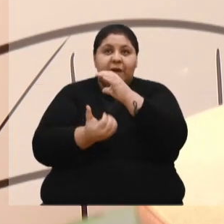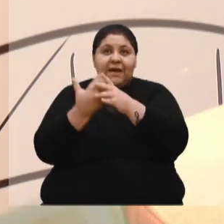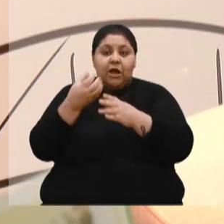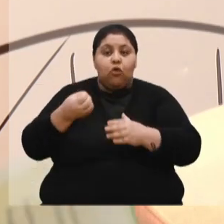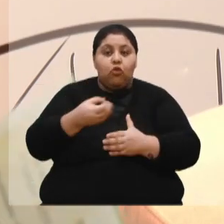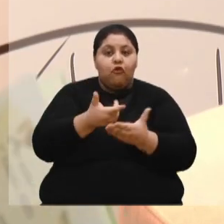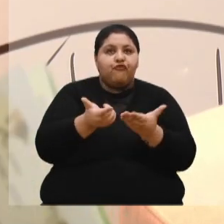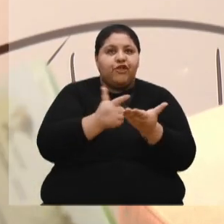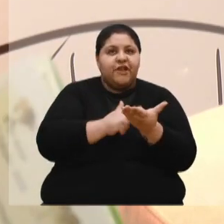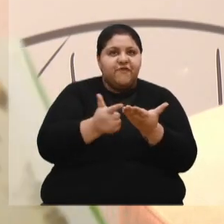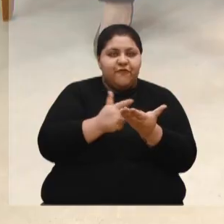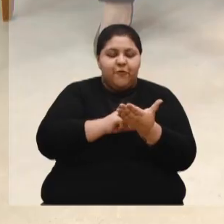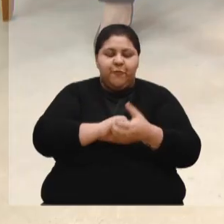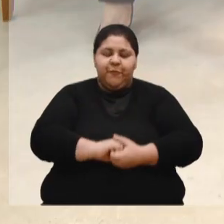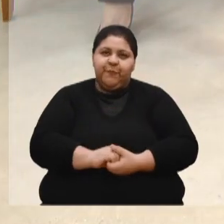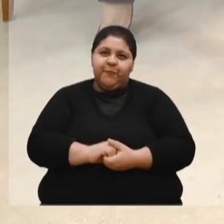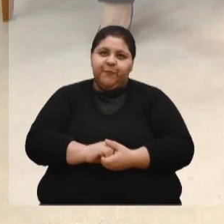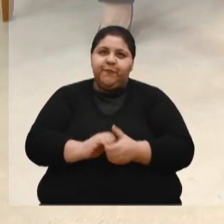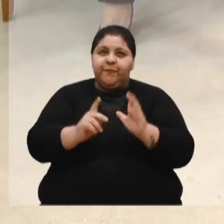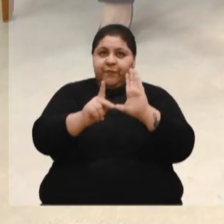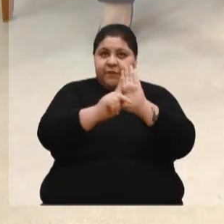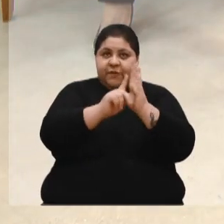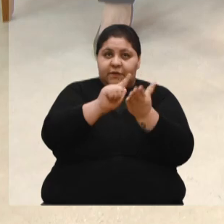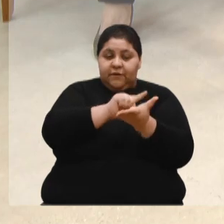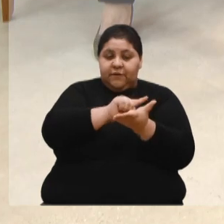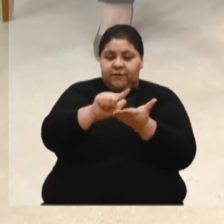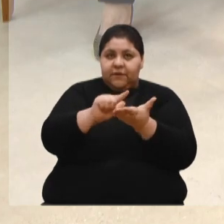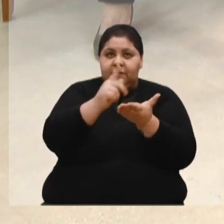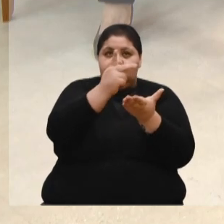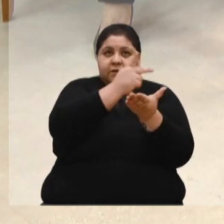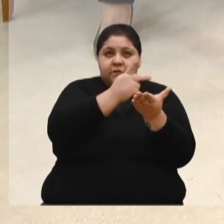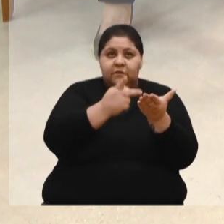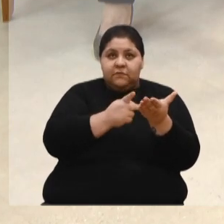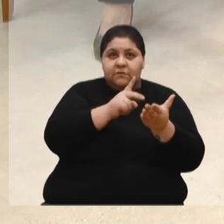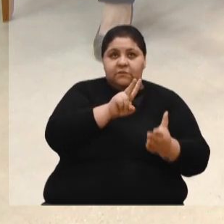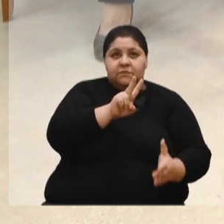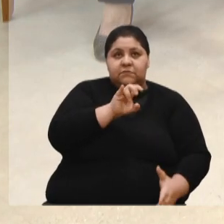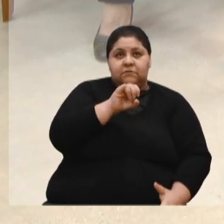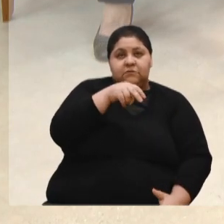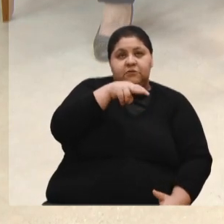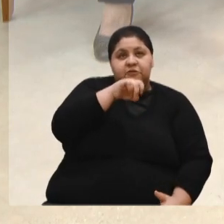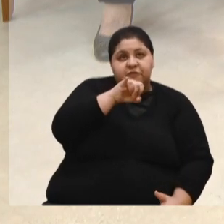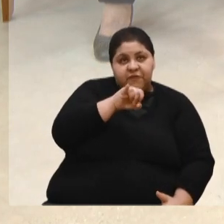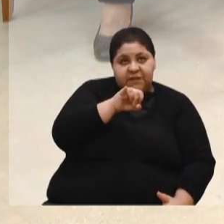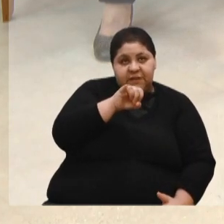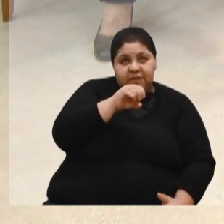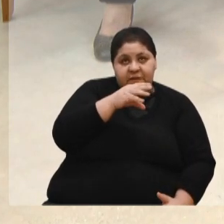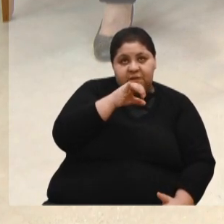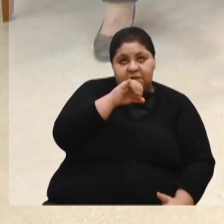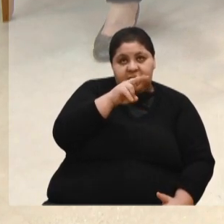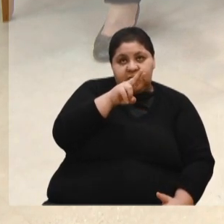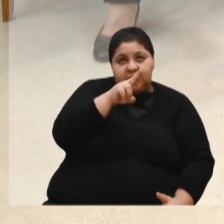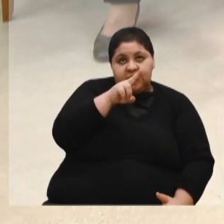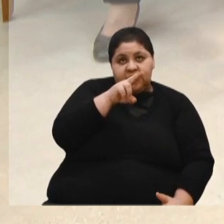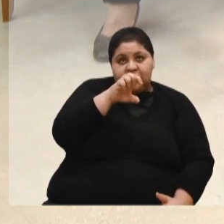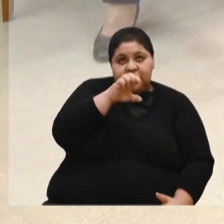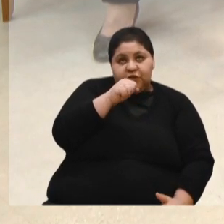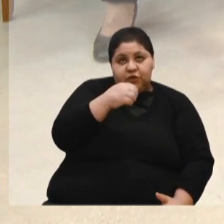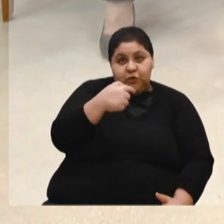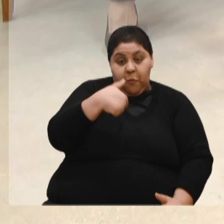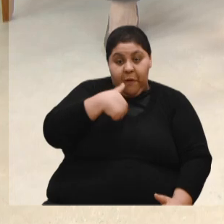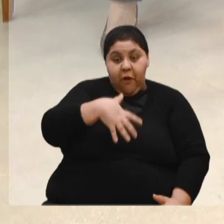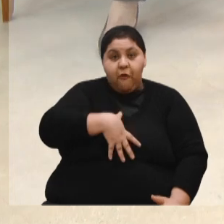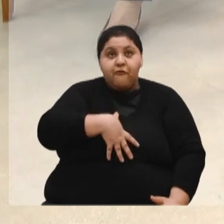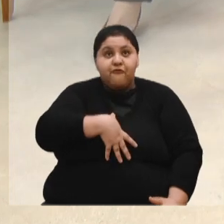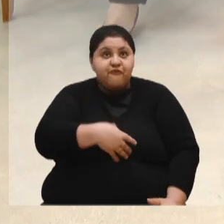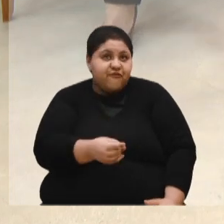um novo livro. E aqui então, o projeto gráfico e a diagramação é do Vinícius Agliardi. Meu filho. Ah,